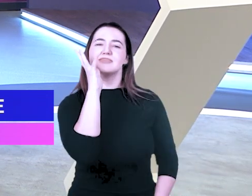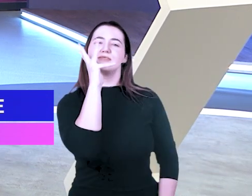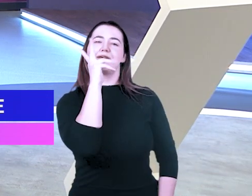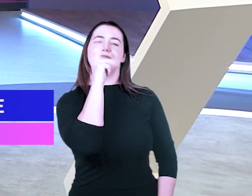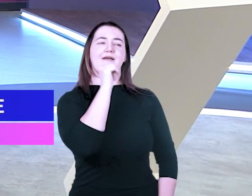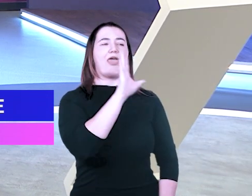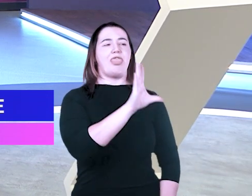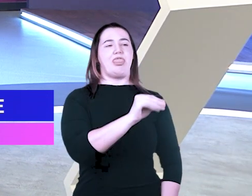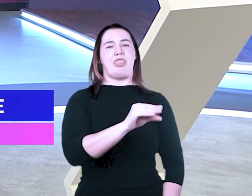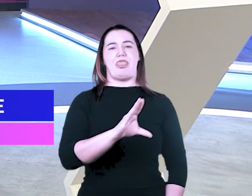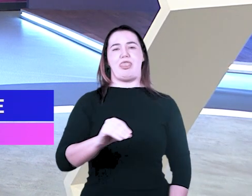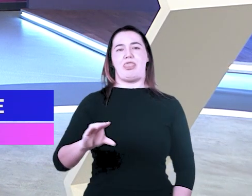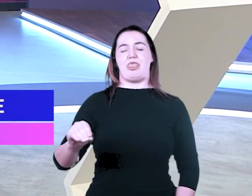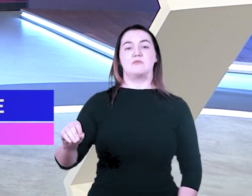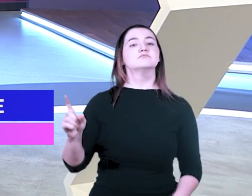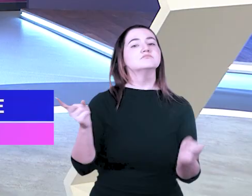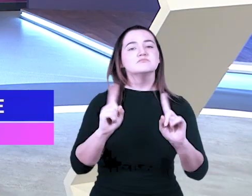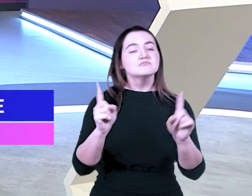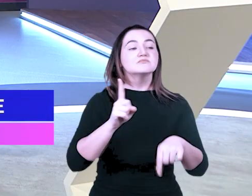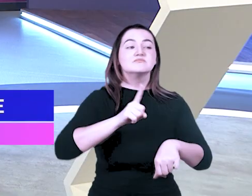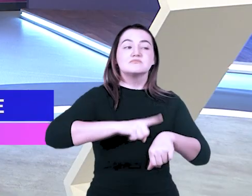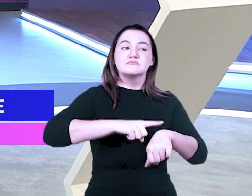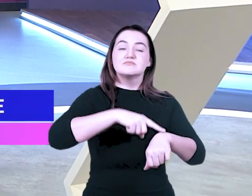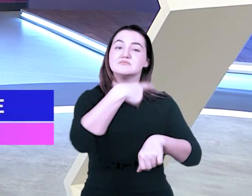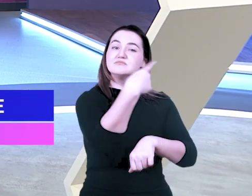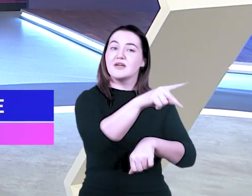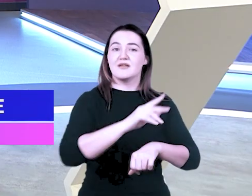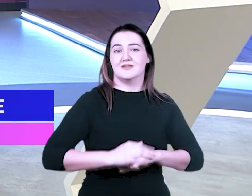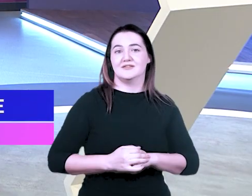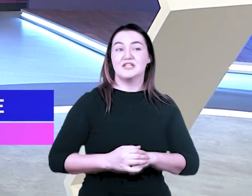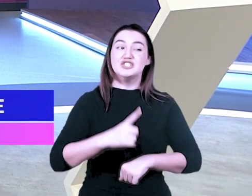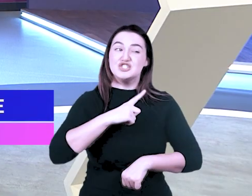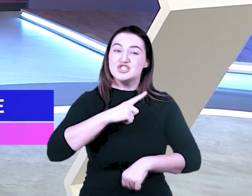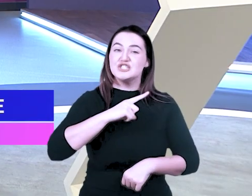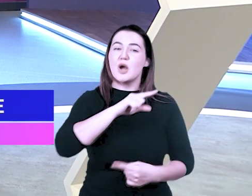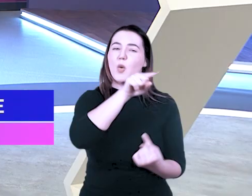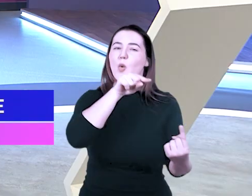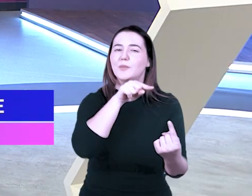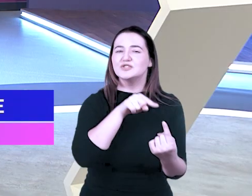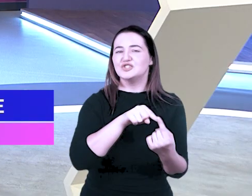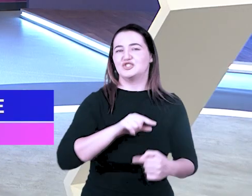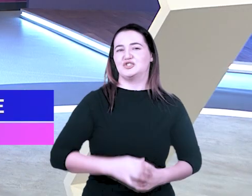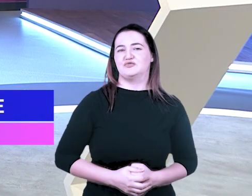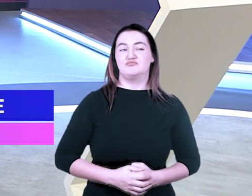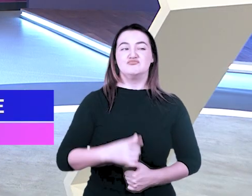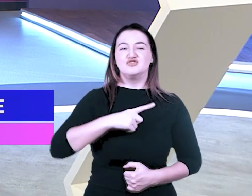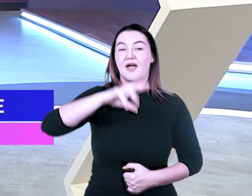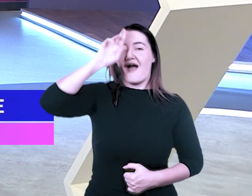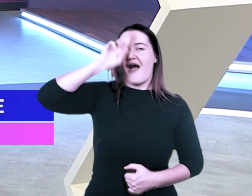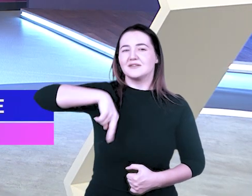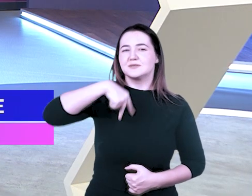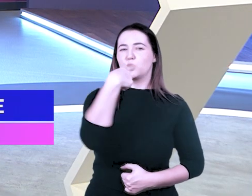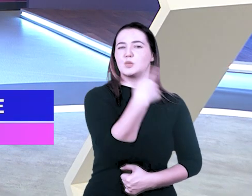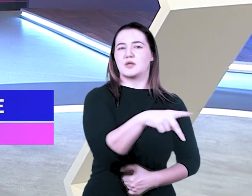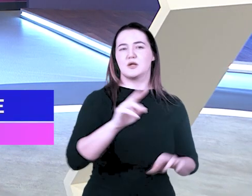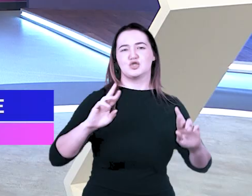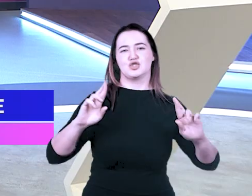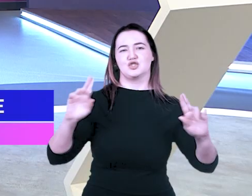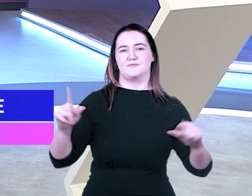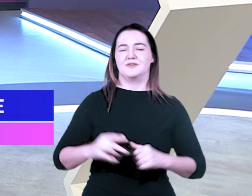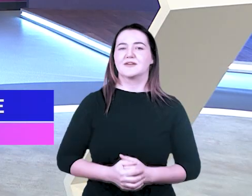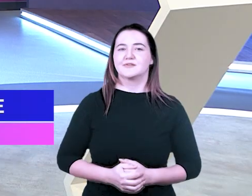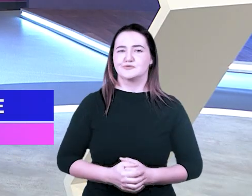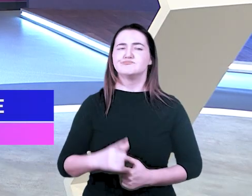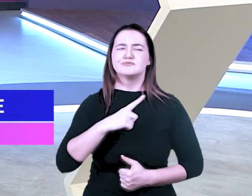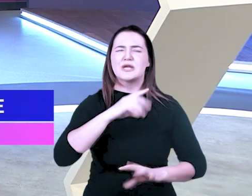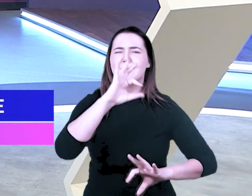de propósito, porque ele tinha uma razão, ele tinha algo por trás, ele